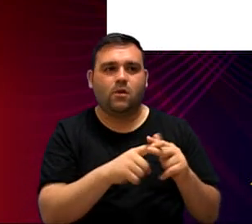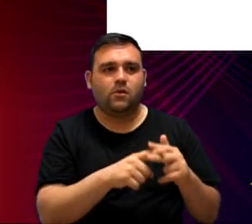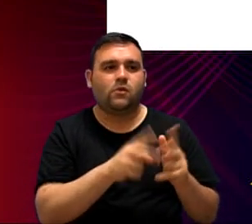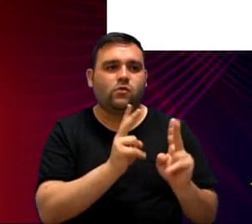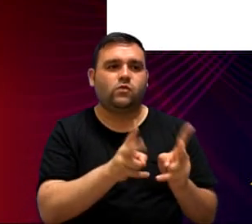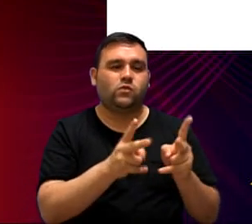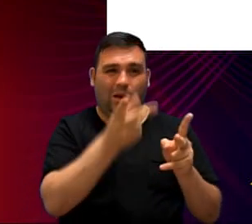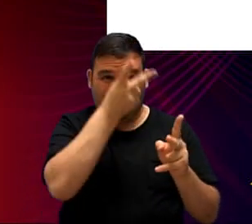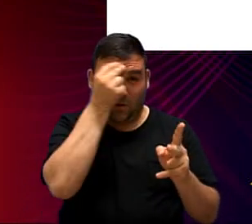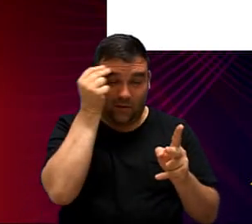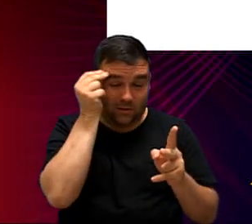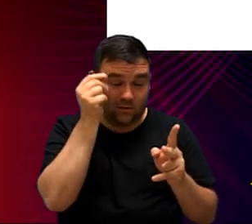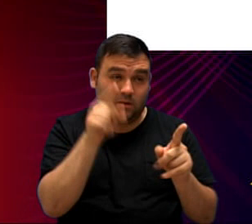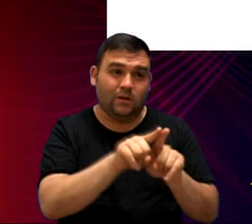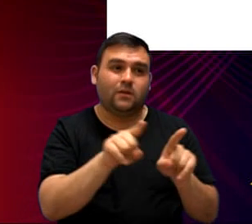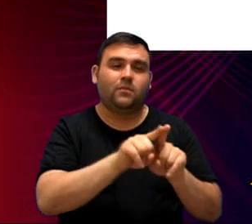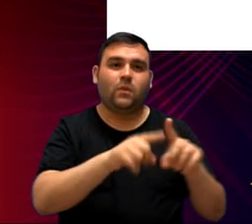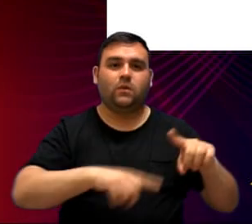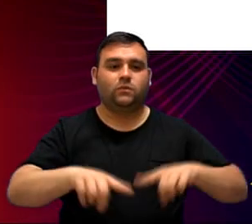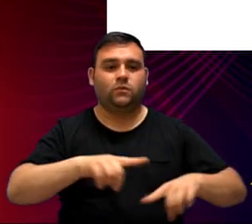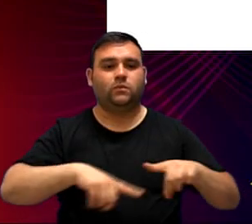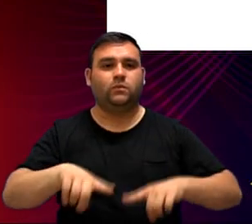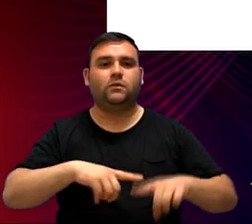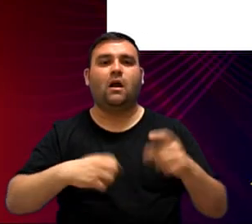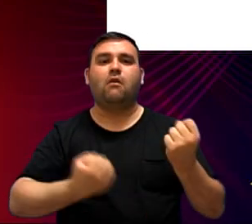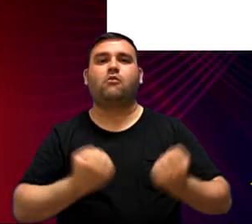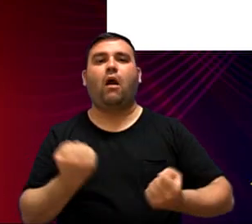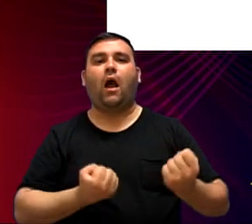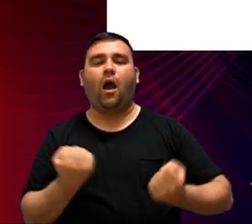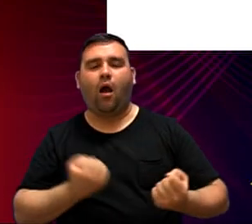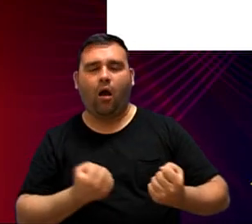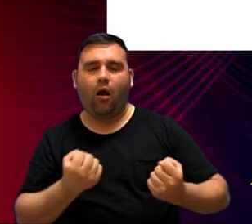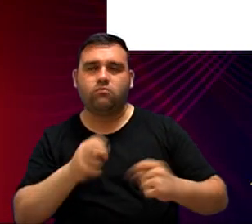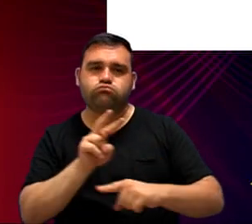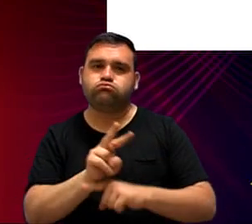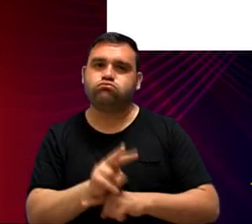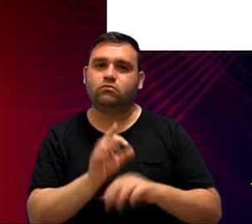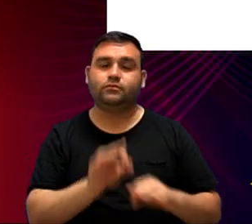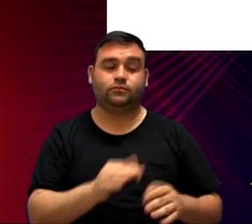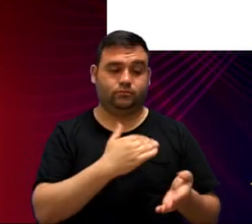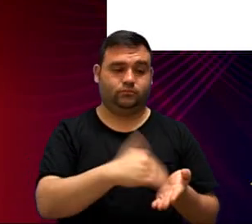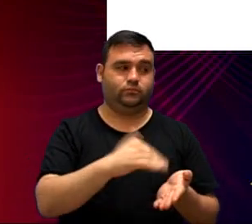do passo e o gerenciamento da frota. A Secretaria de Licitações e Contrato...